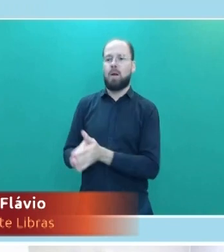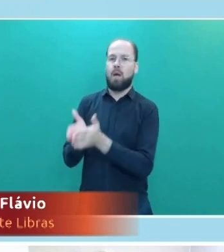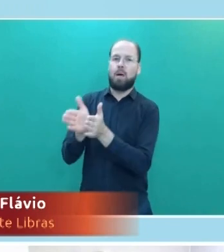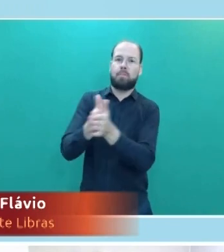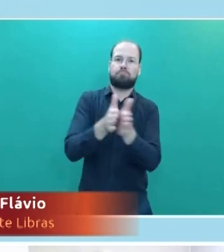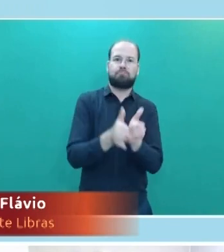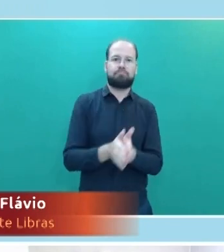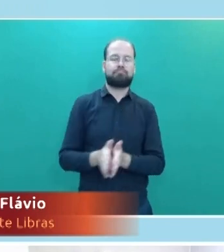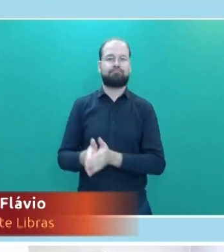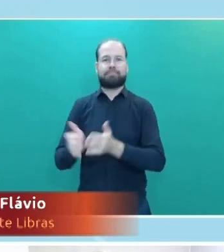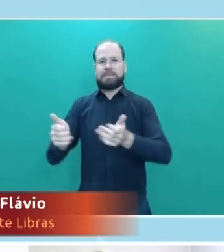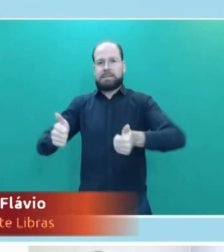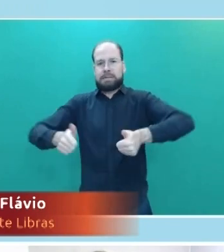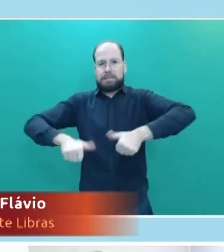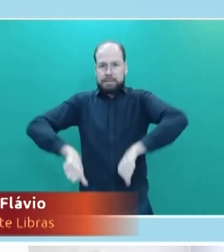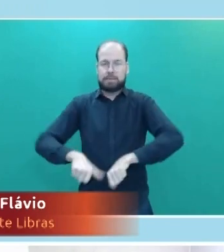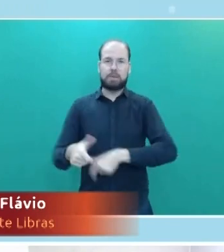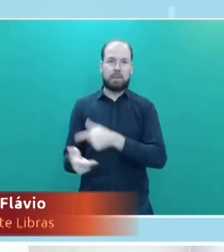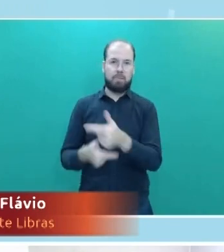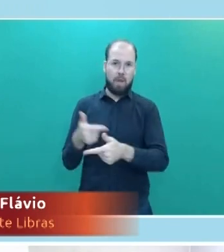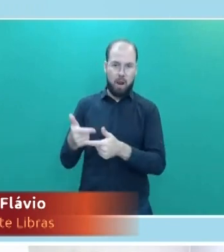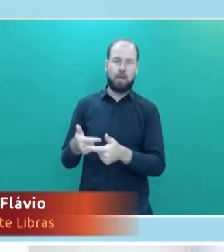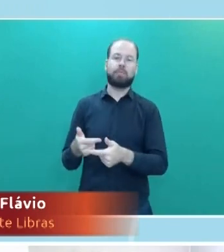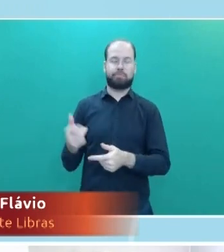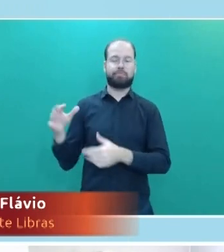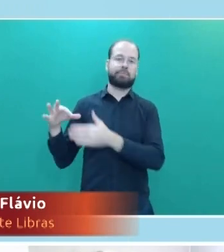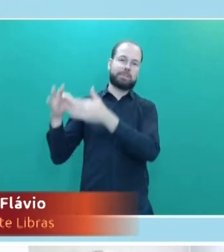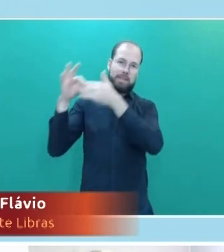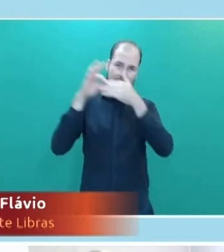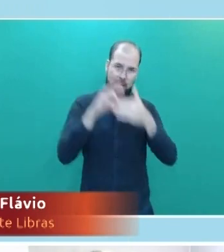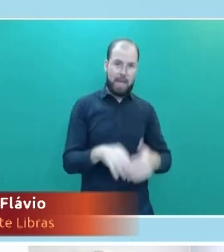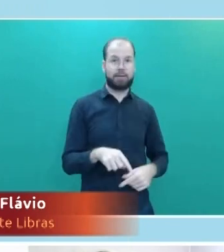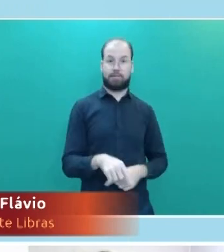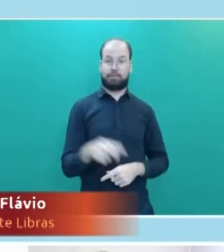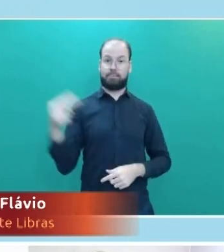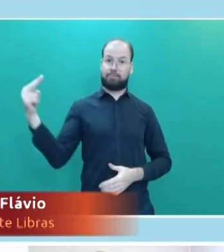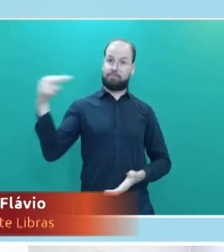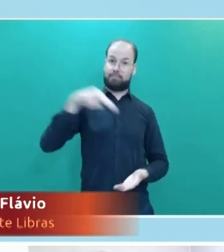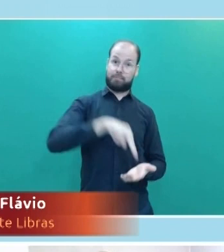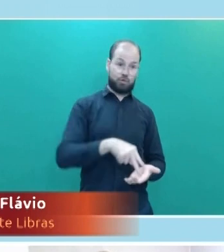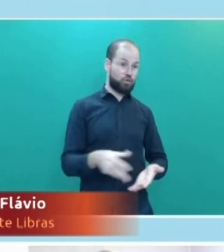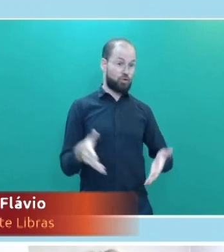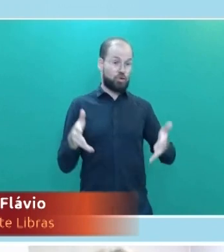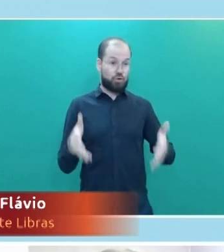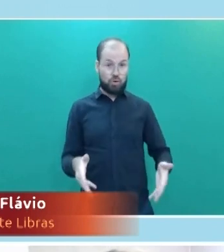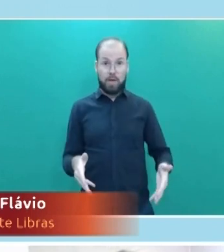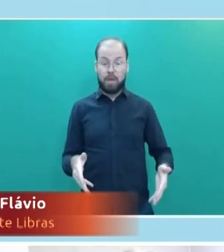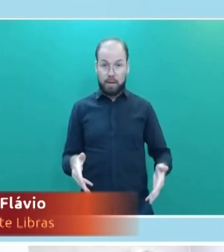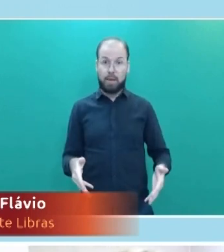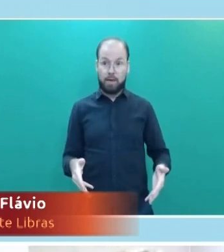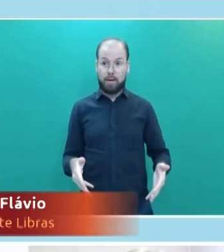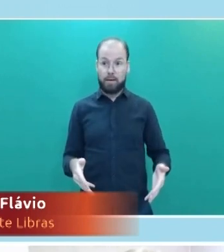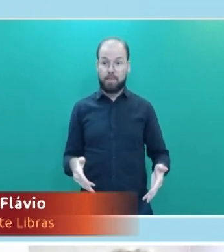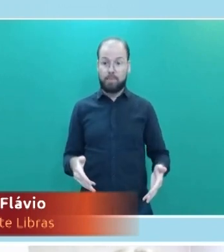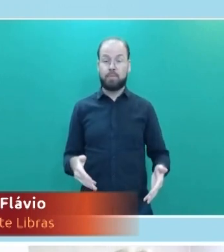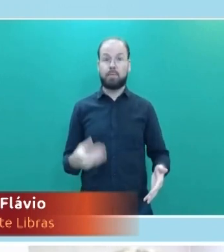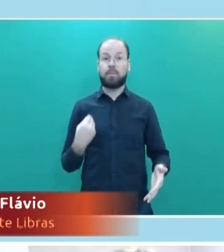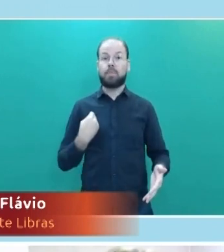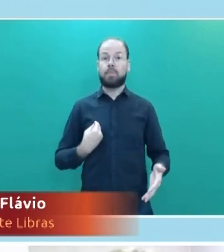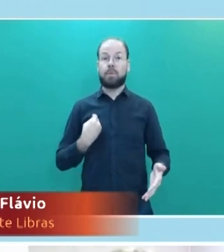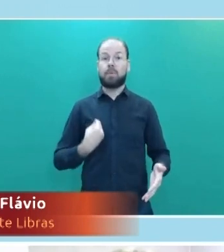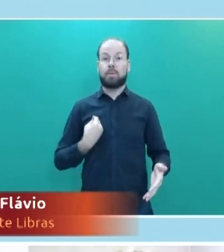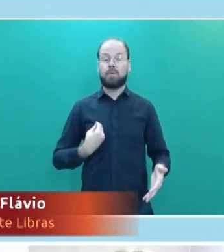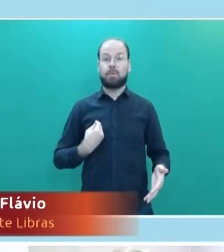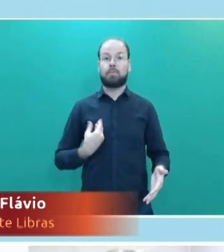dessas condições de trabalho é que trazem eles para cá. Quando eles chegam aqui, eles são